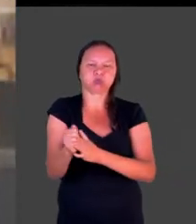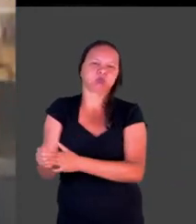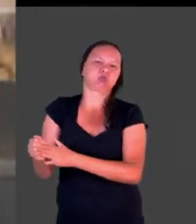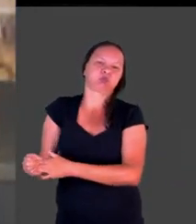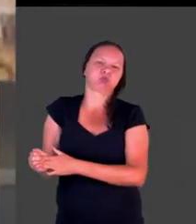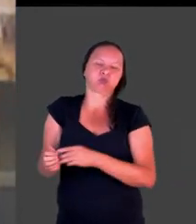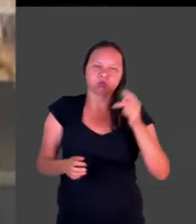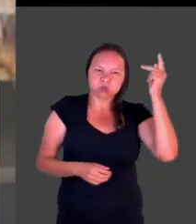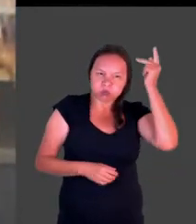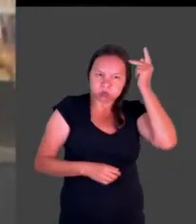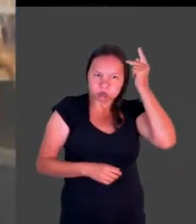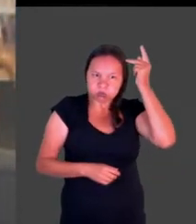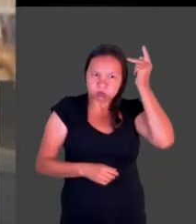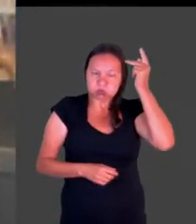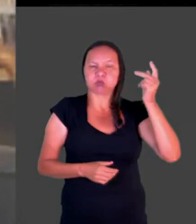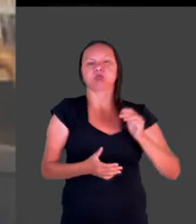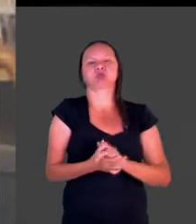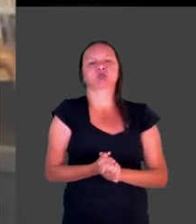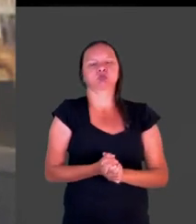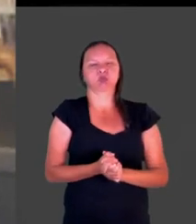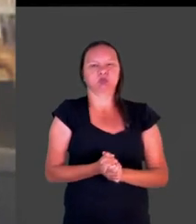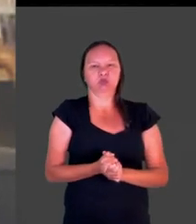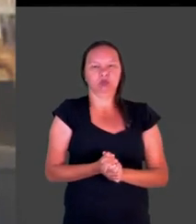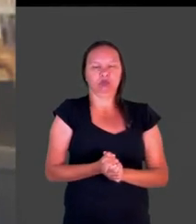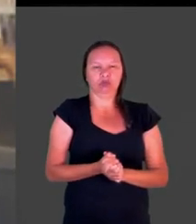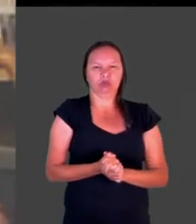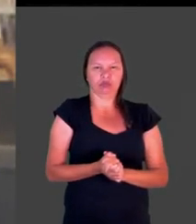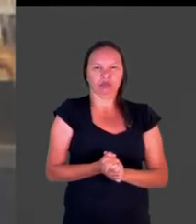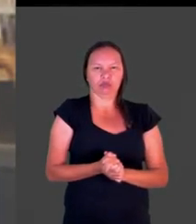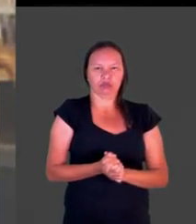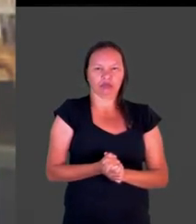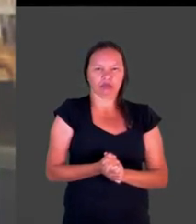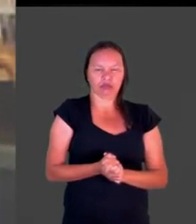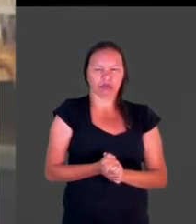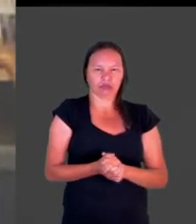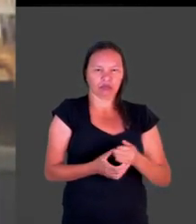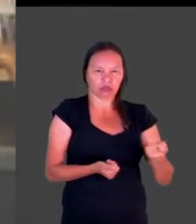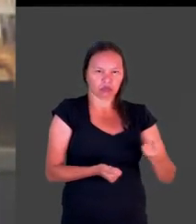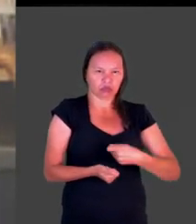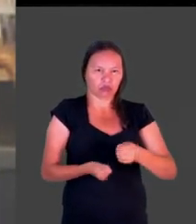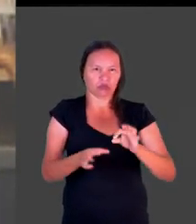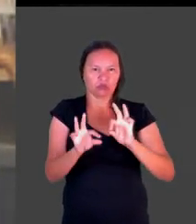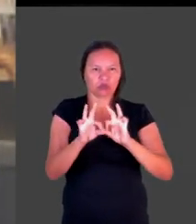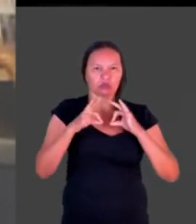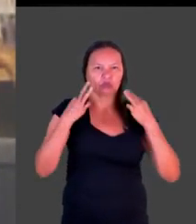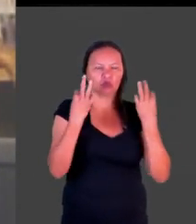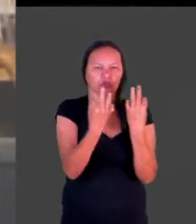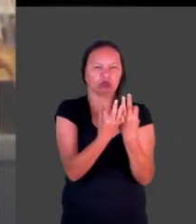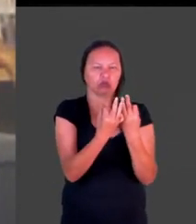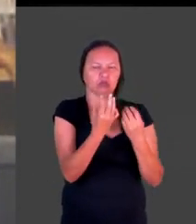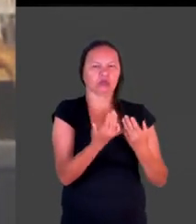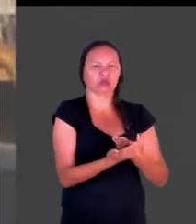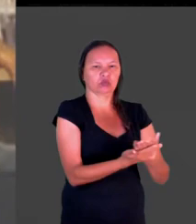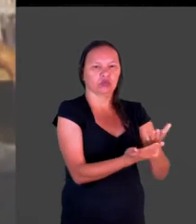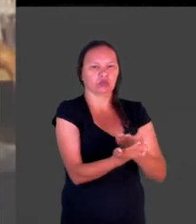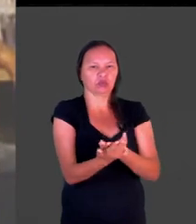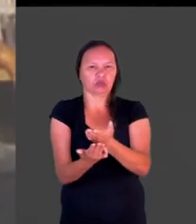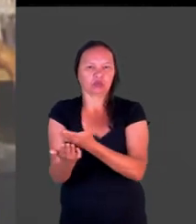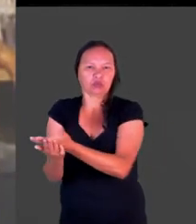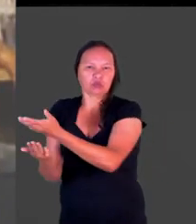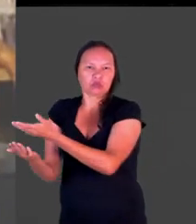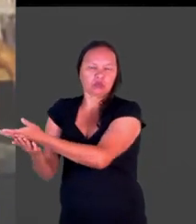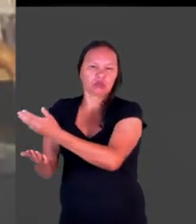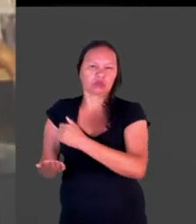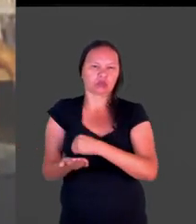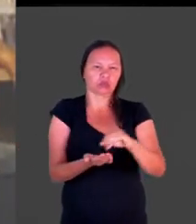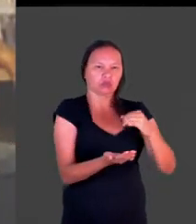estado de São Paulo ele ele distribuiu cartões para as famílias a questão tava judicializada na